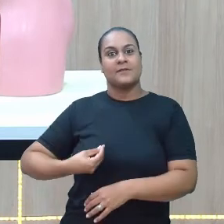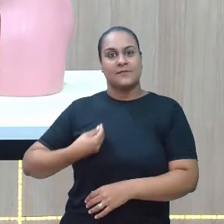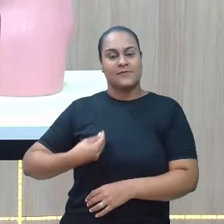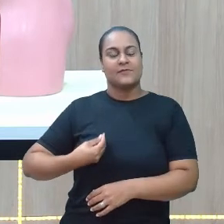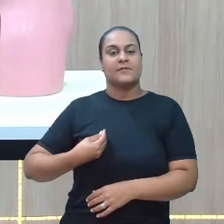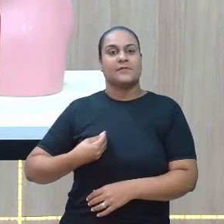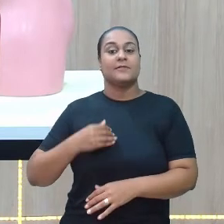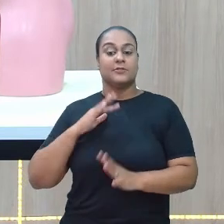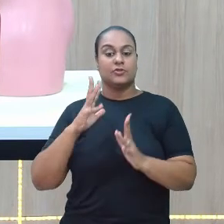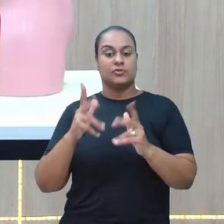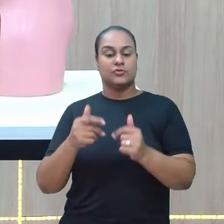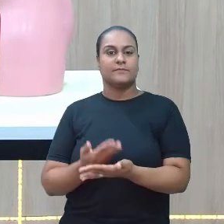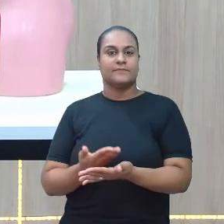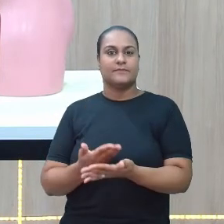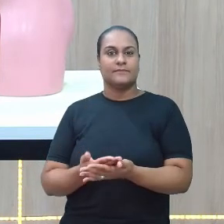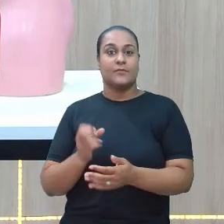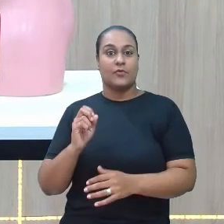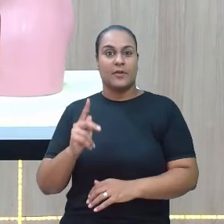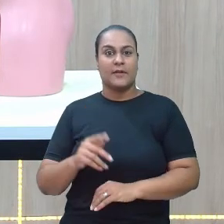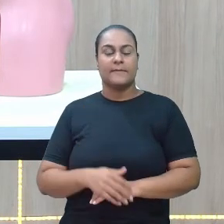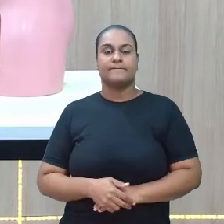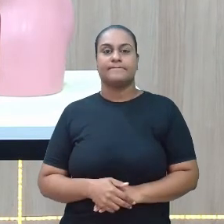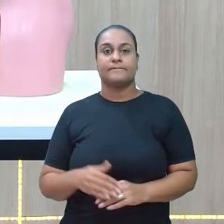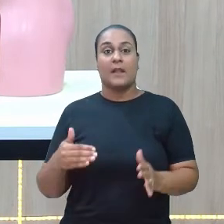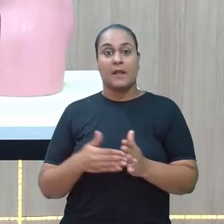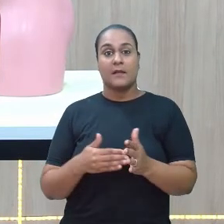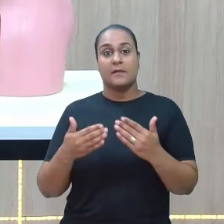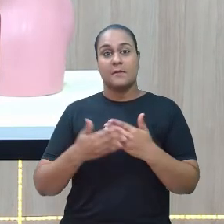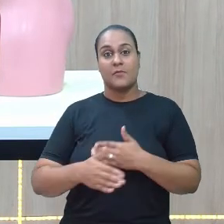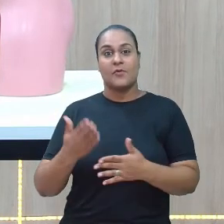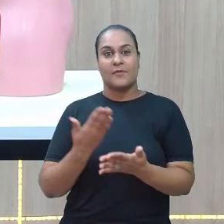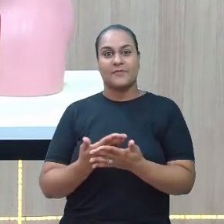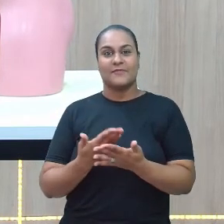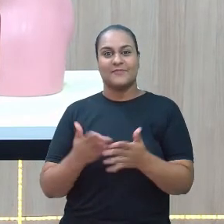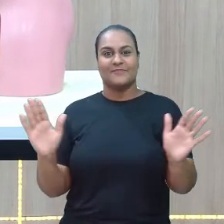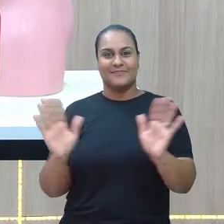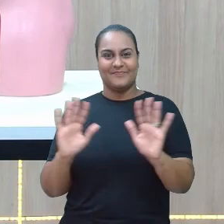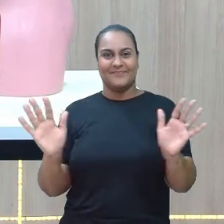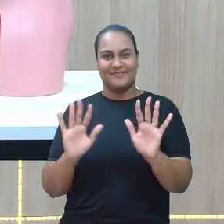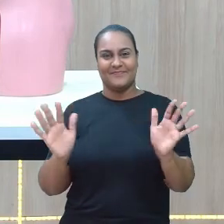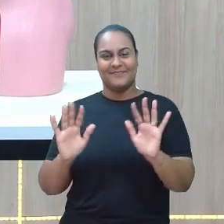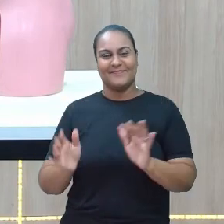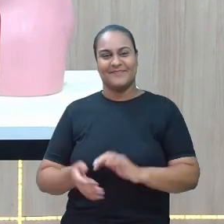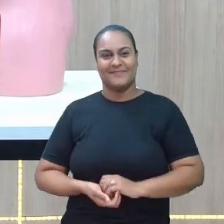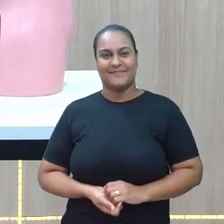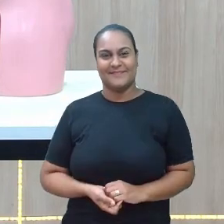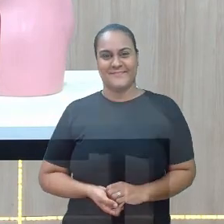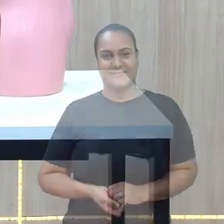todas as nossas aulas. Então, gente, até a nossa próxima aula. Foi um prazer.